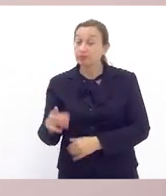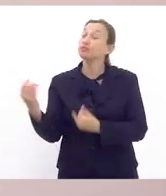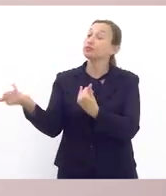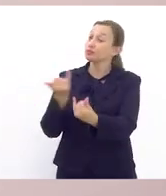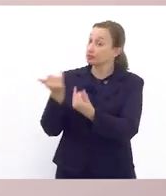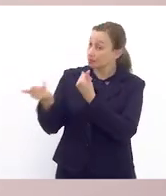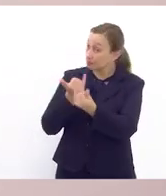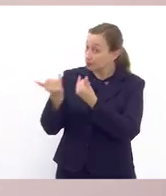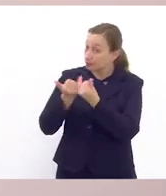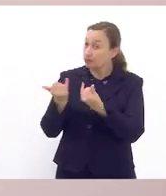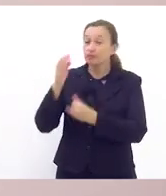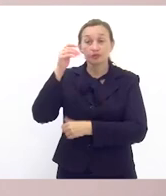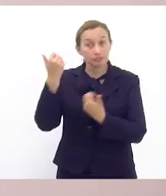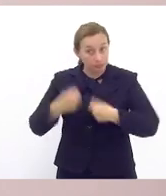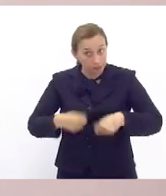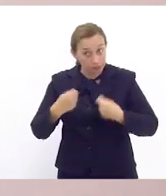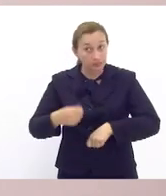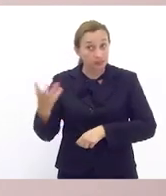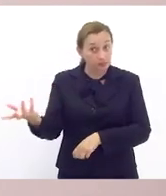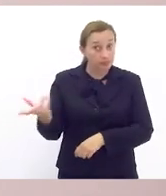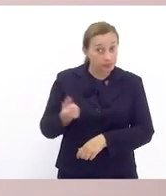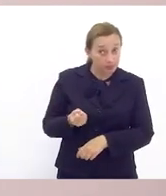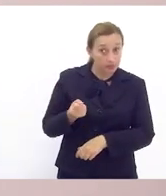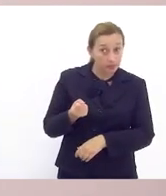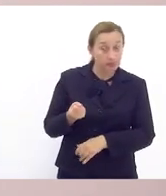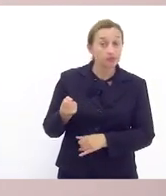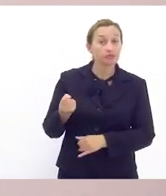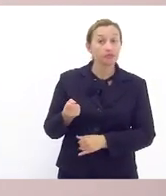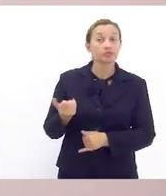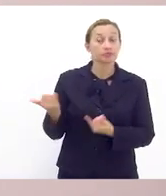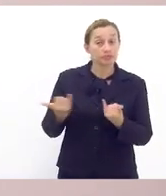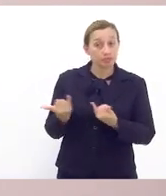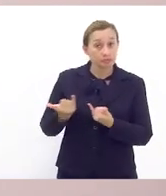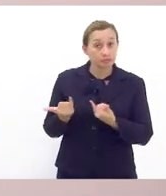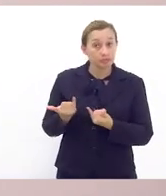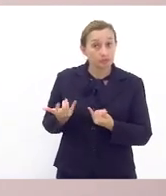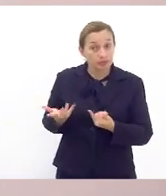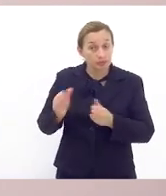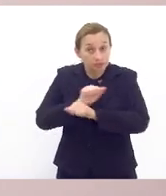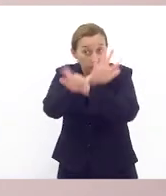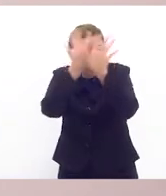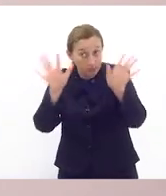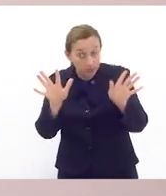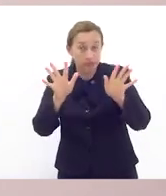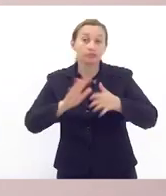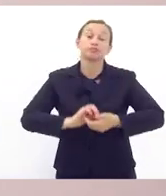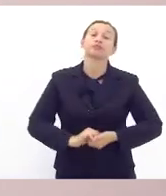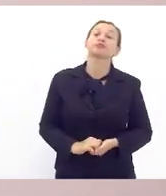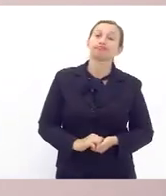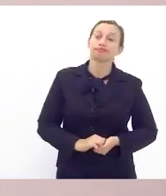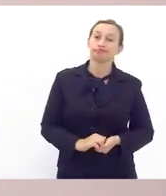e ele precisa receber essa informação de forma mais